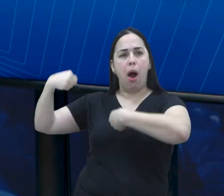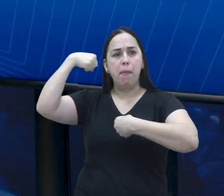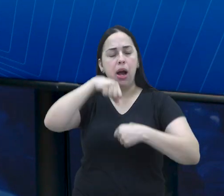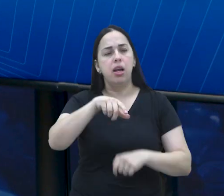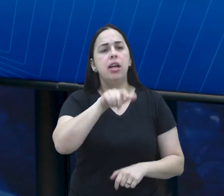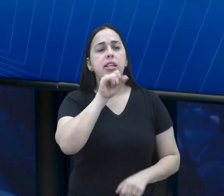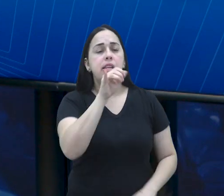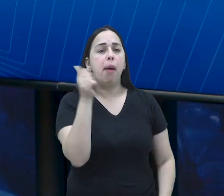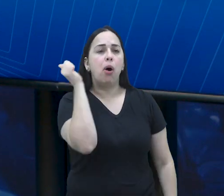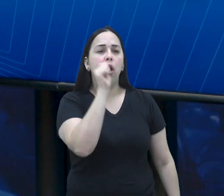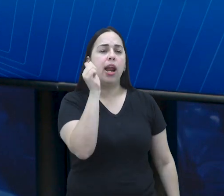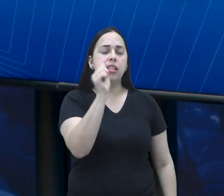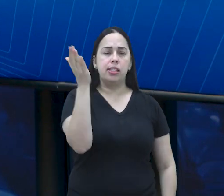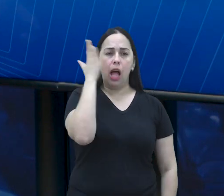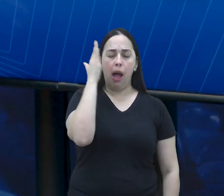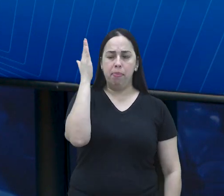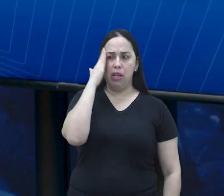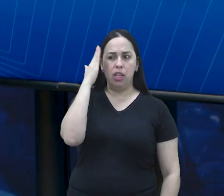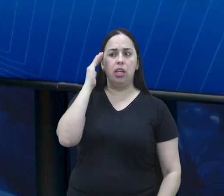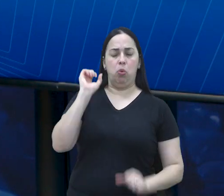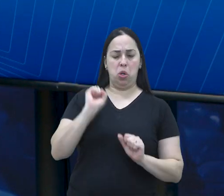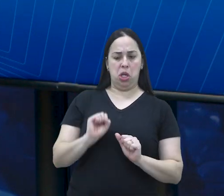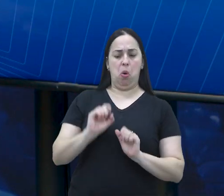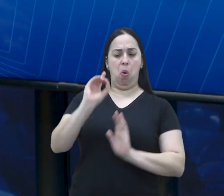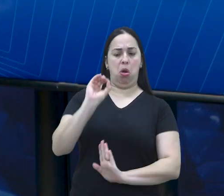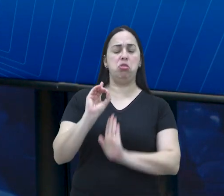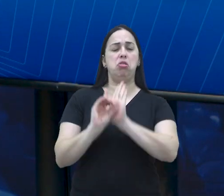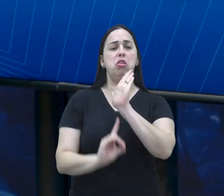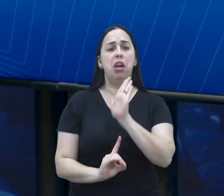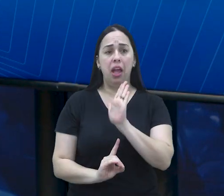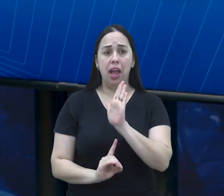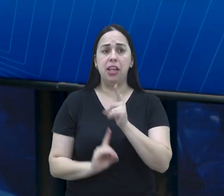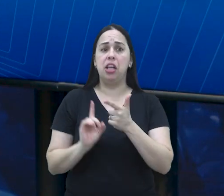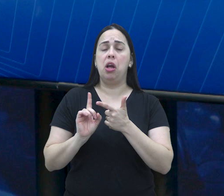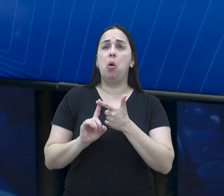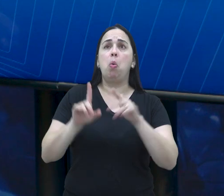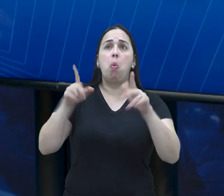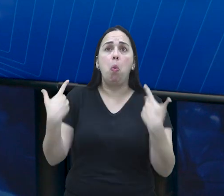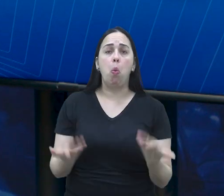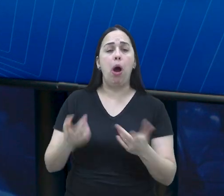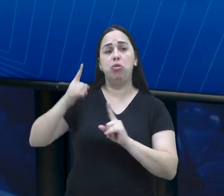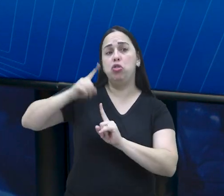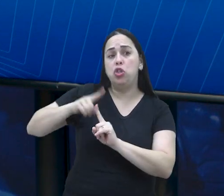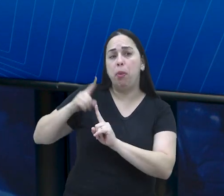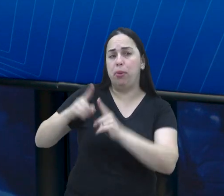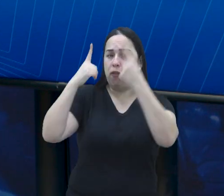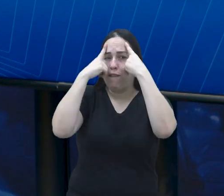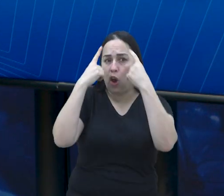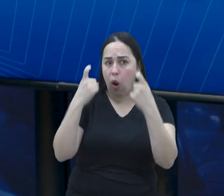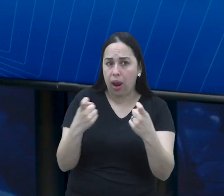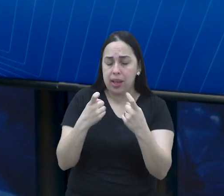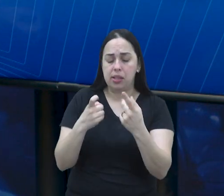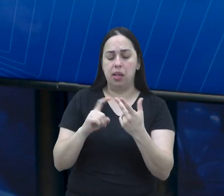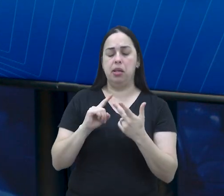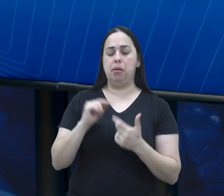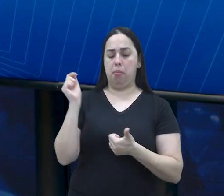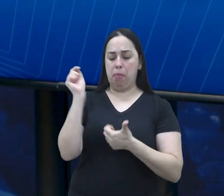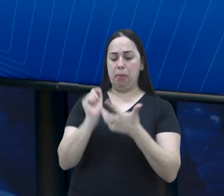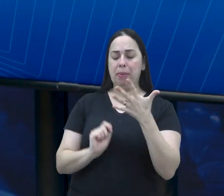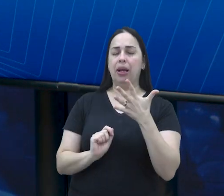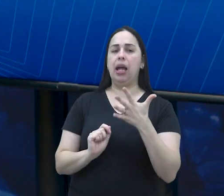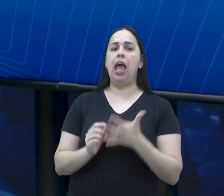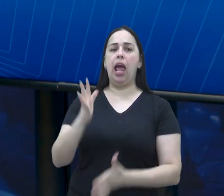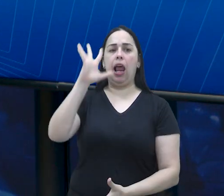pode, o que a medida protetiva resguarda, quais são os tipos de violência, isso vai fazer com que elas